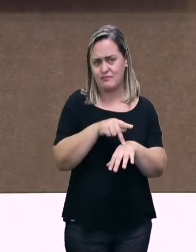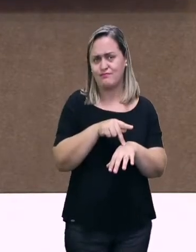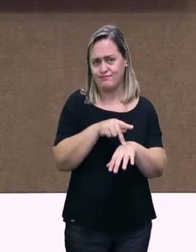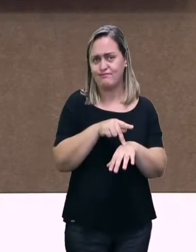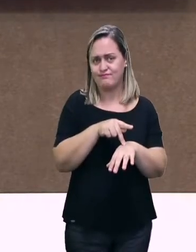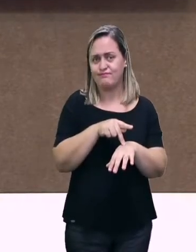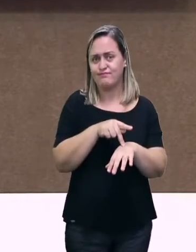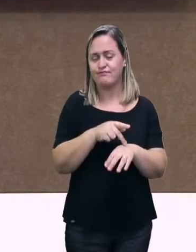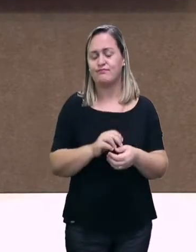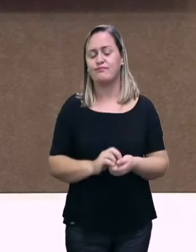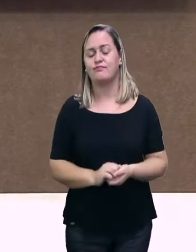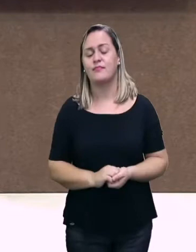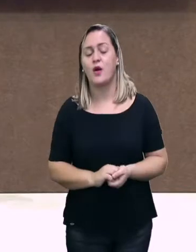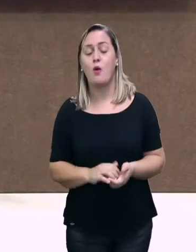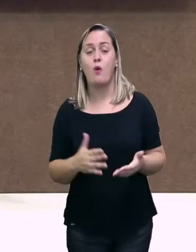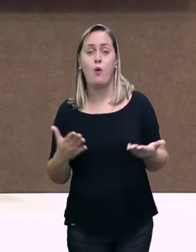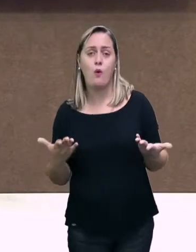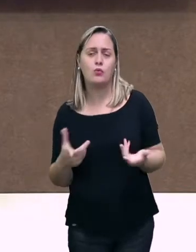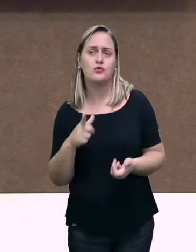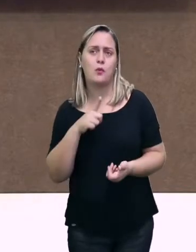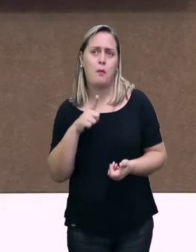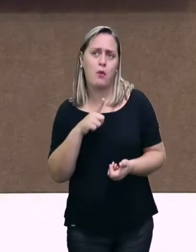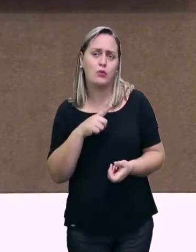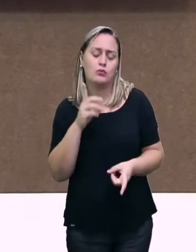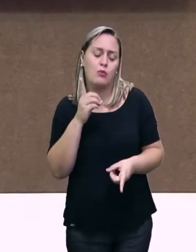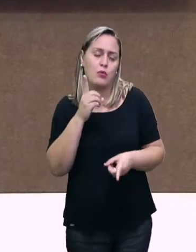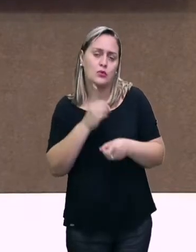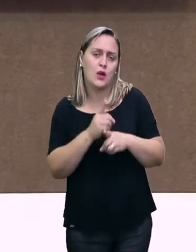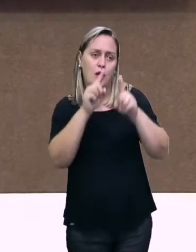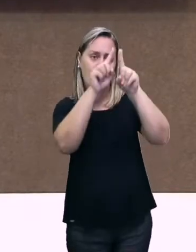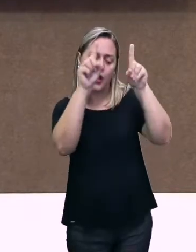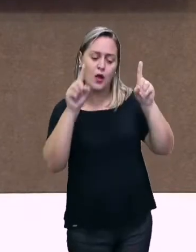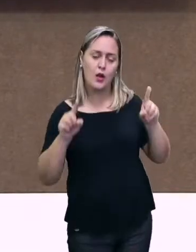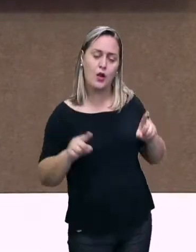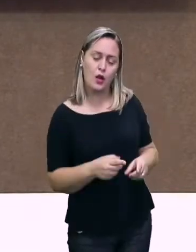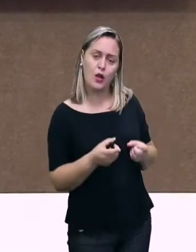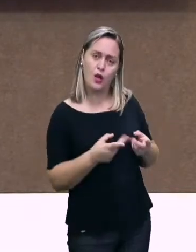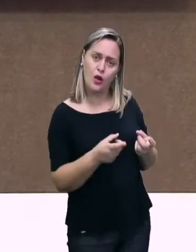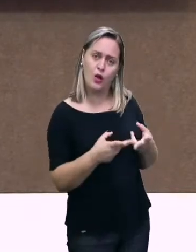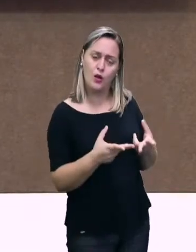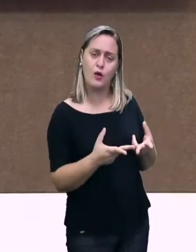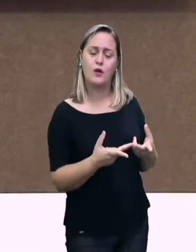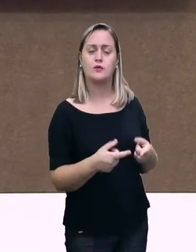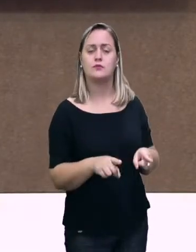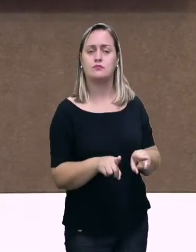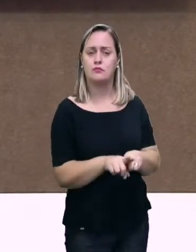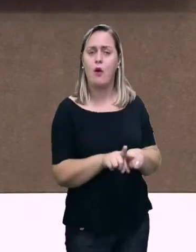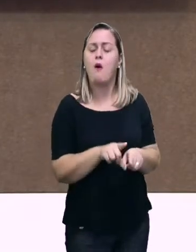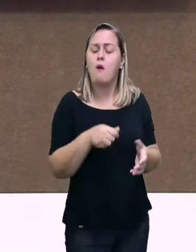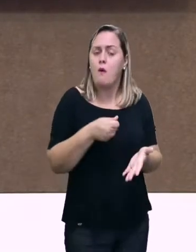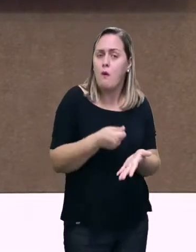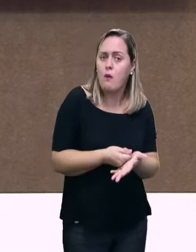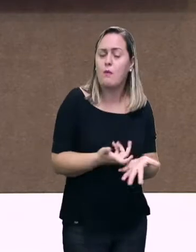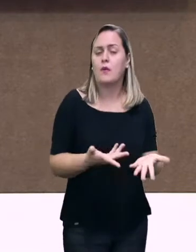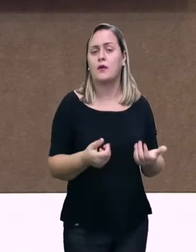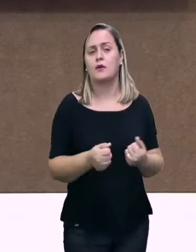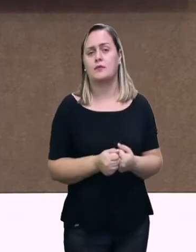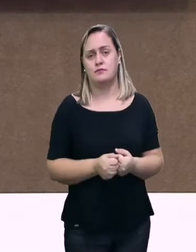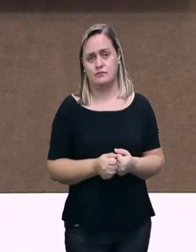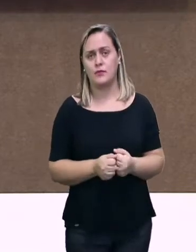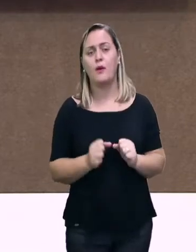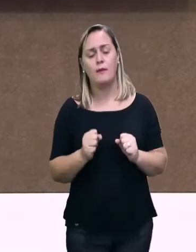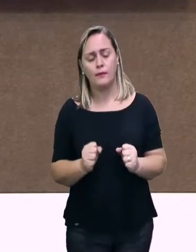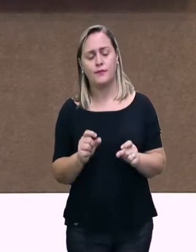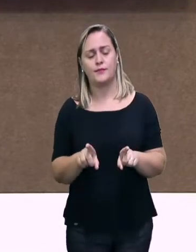jogo, mas a gente consegue encontrar em lojas, a gente consegue confeccionar também, fazer um tabuleiro, tem as peças, né? Então é